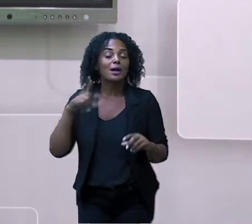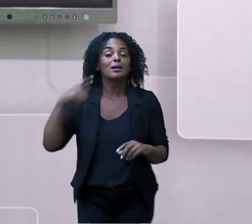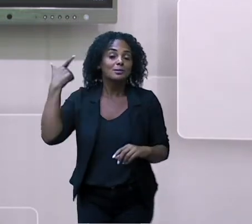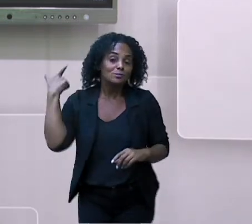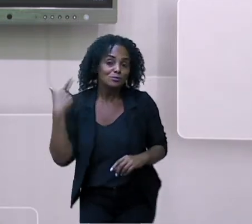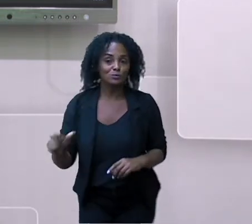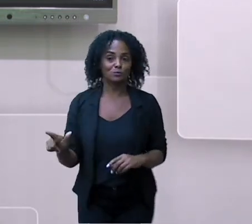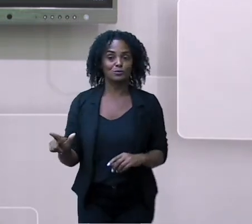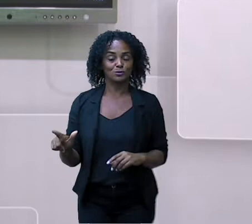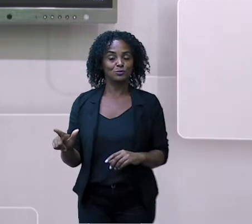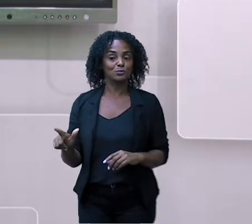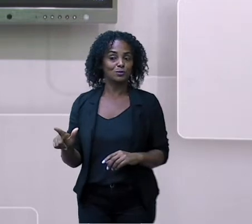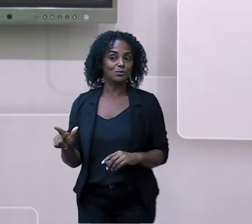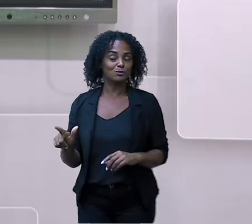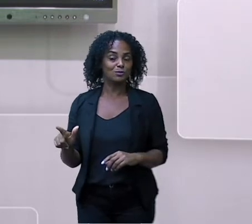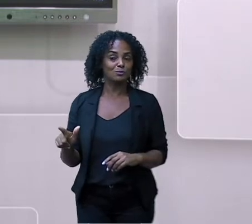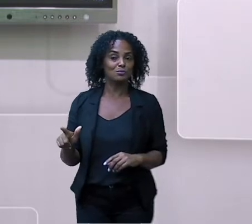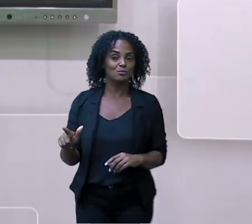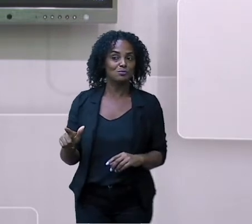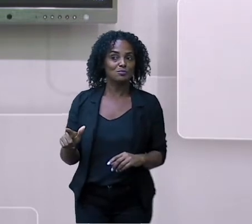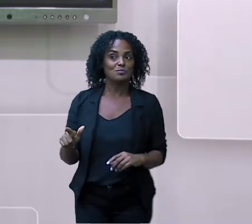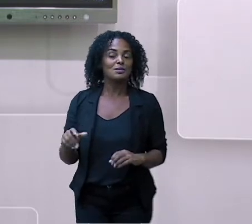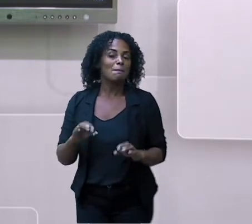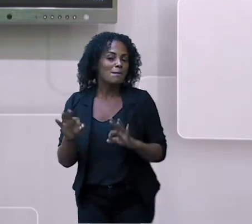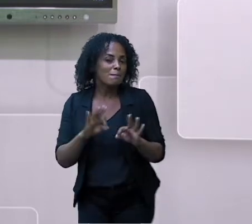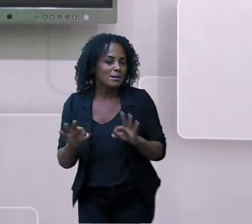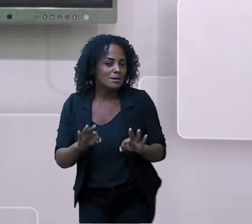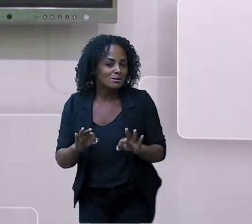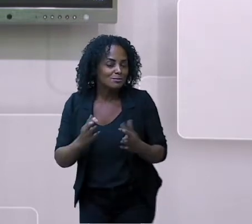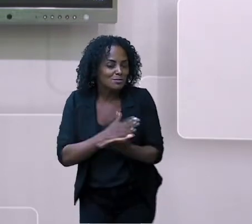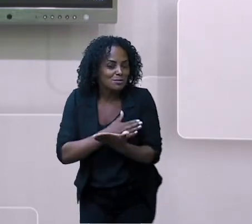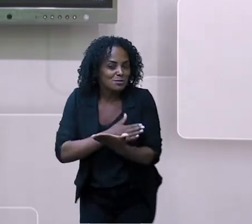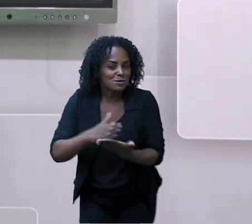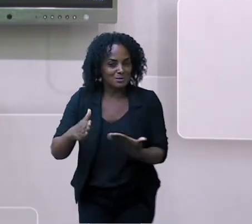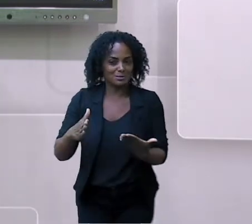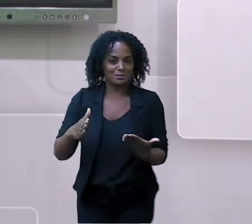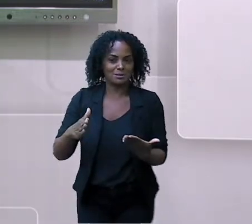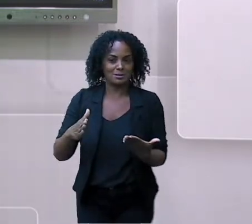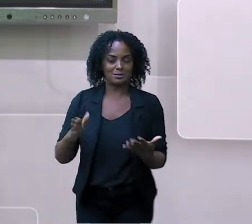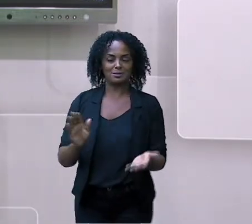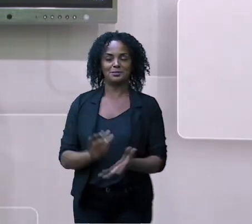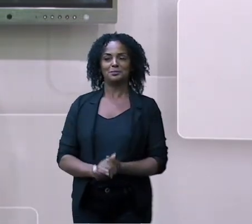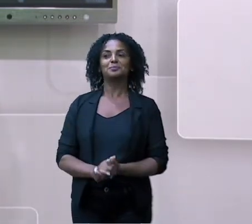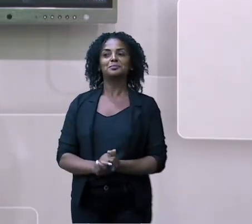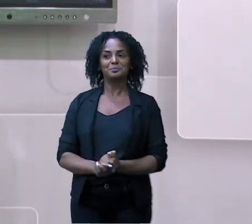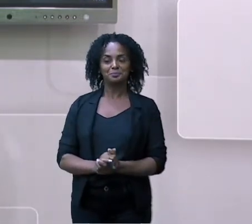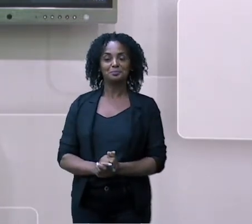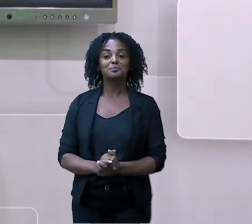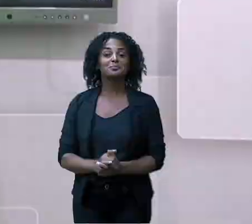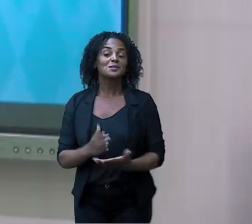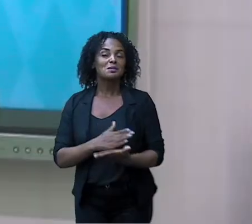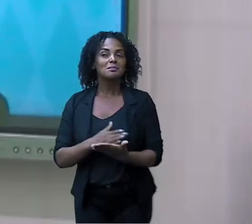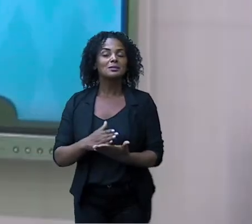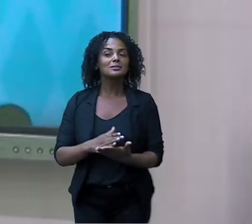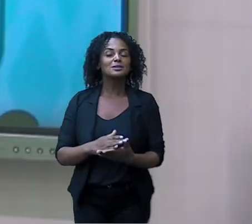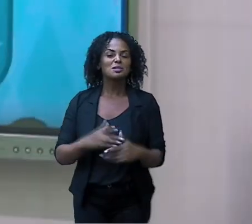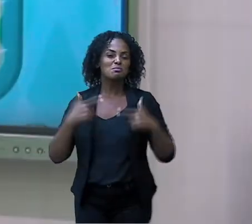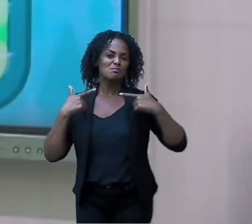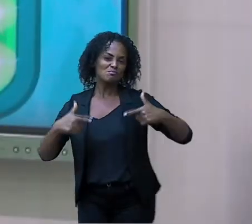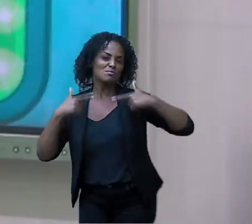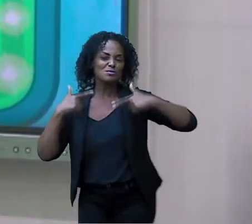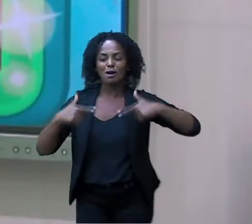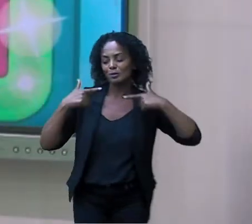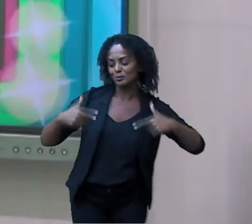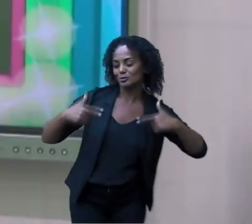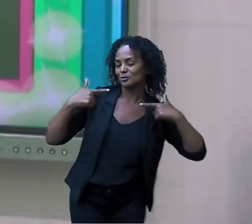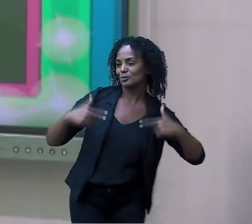nós vamos para a terceira rodada para o desempate. Are you ready, Sandra? Yes! Podemos começar então. Vamos lá. Good luck. Boa sorte no jogo